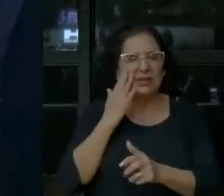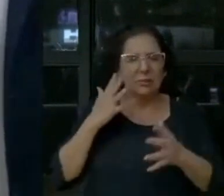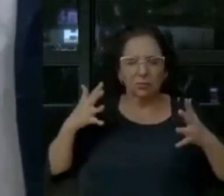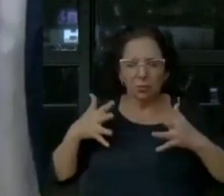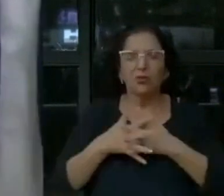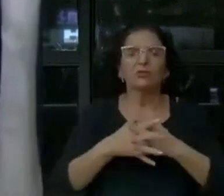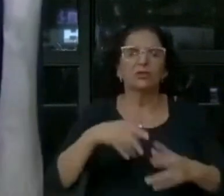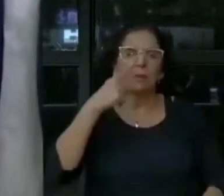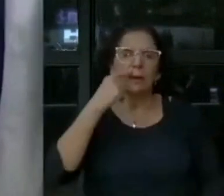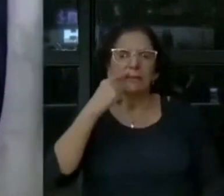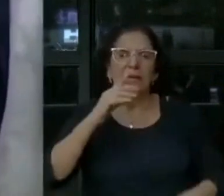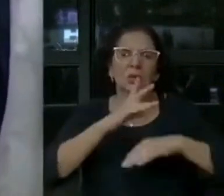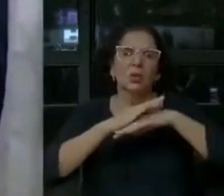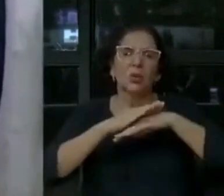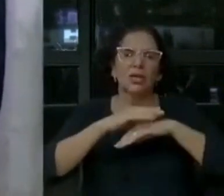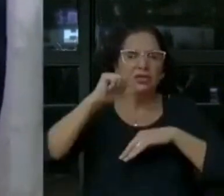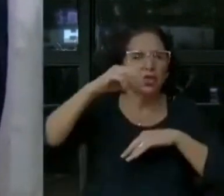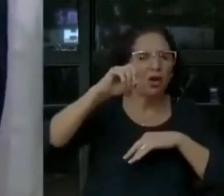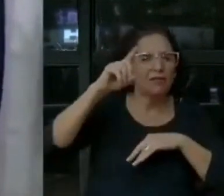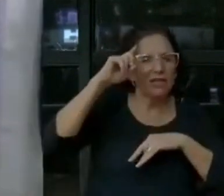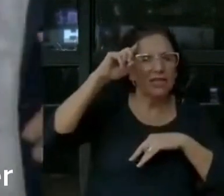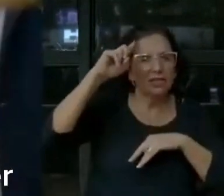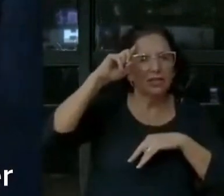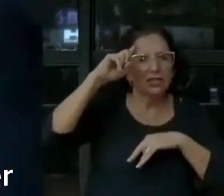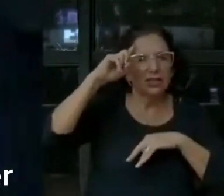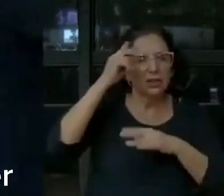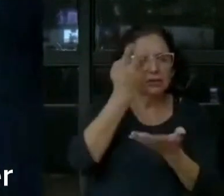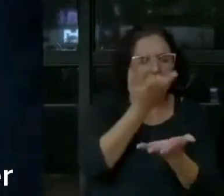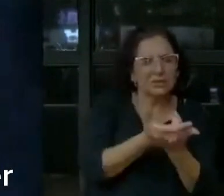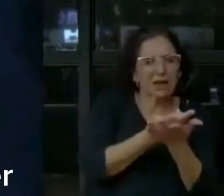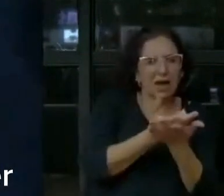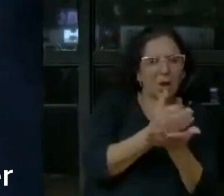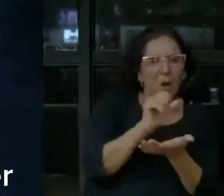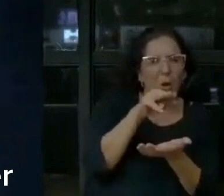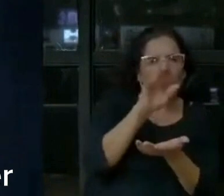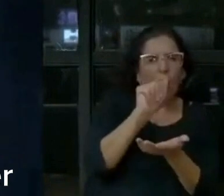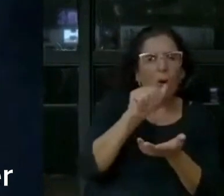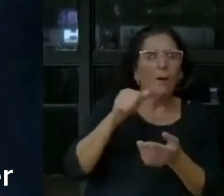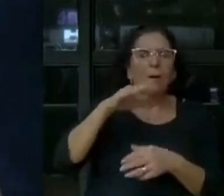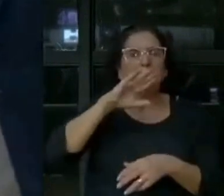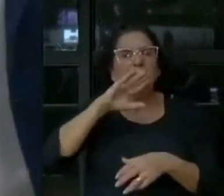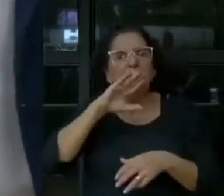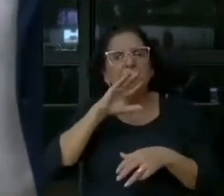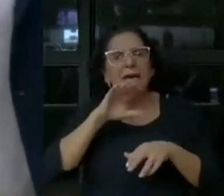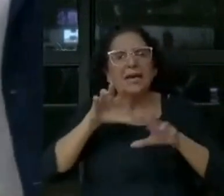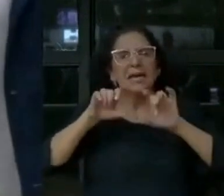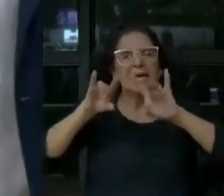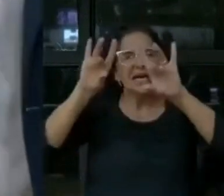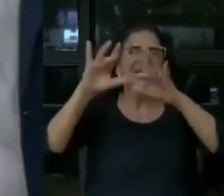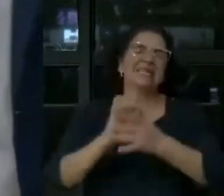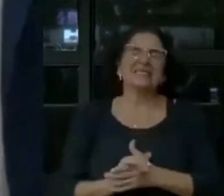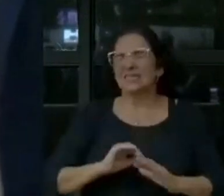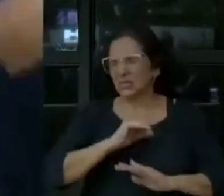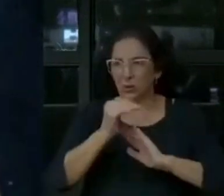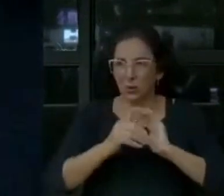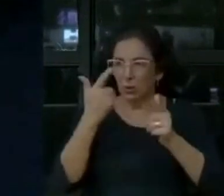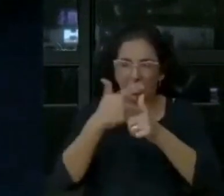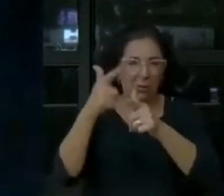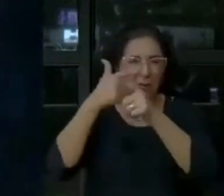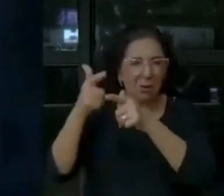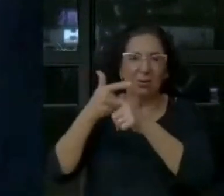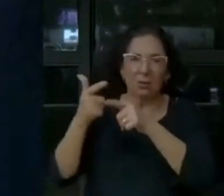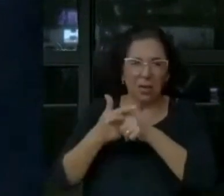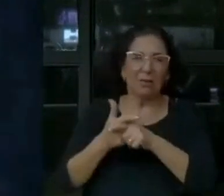pai doente, 90 dias em coma, minha mãe com todos os problemas, câncer, estende, aquela confusão toda,